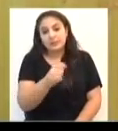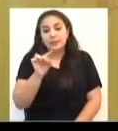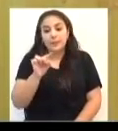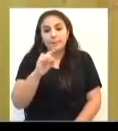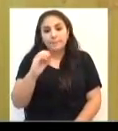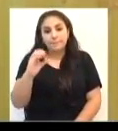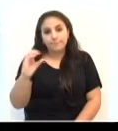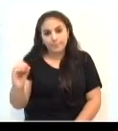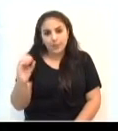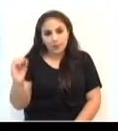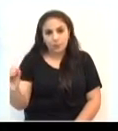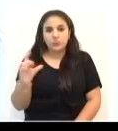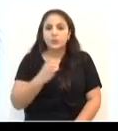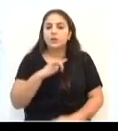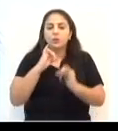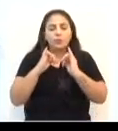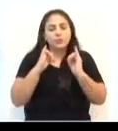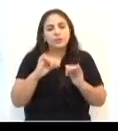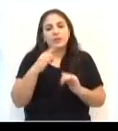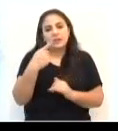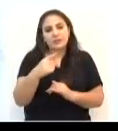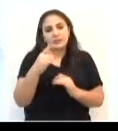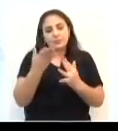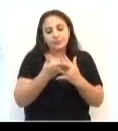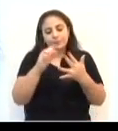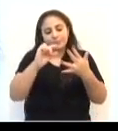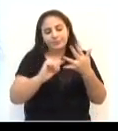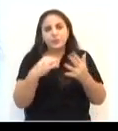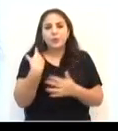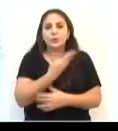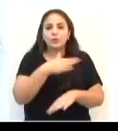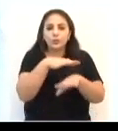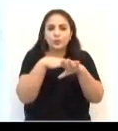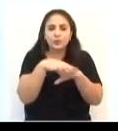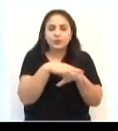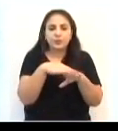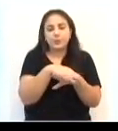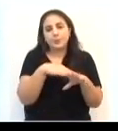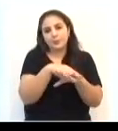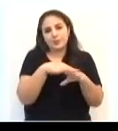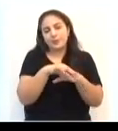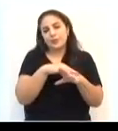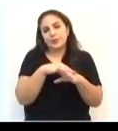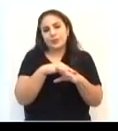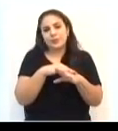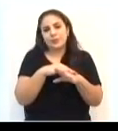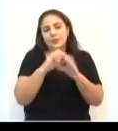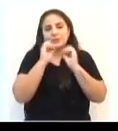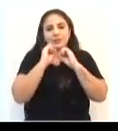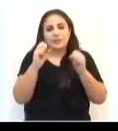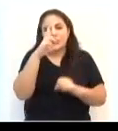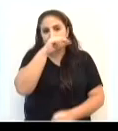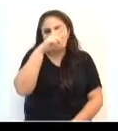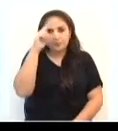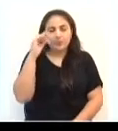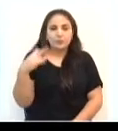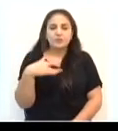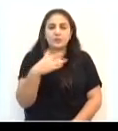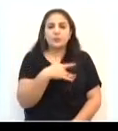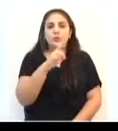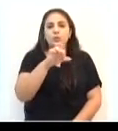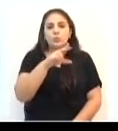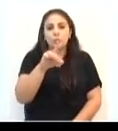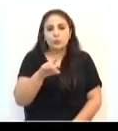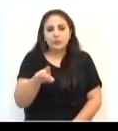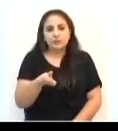todas as informações. Então, neste segundo bloco do Jornal da Câmara, eu conversei com o secretário municipal da Saúde, Luiz Arthur Rosa